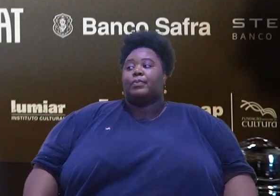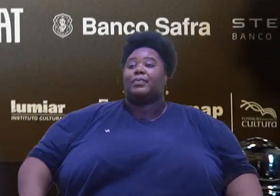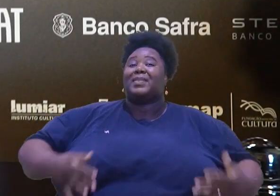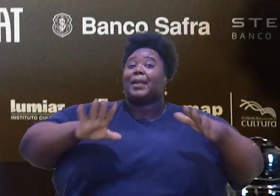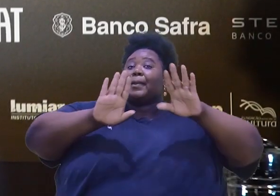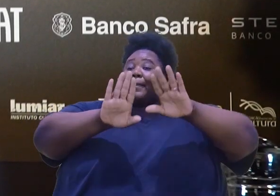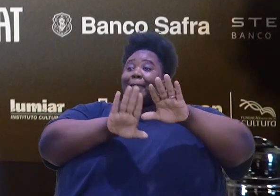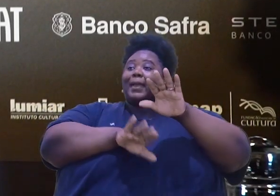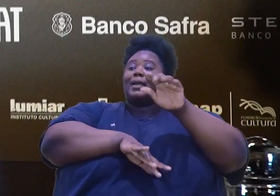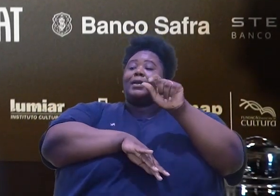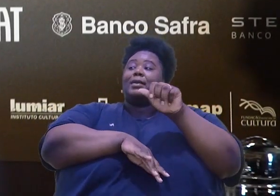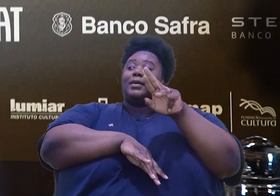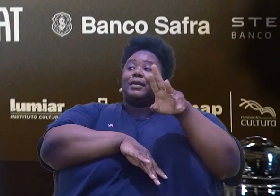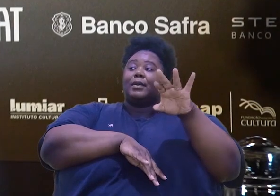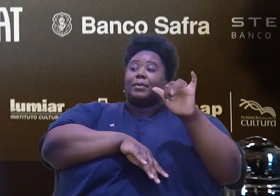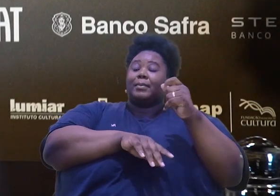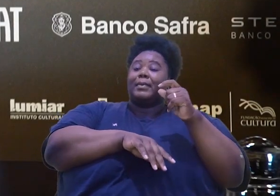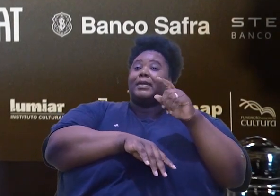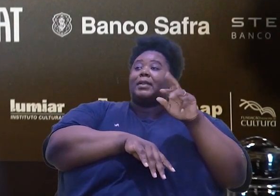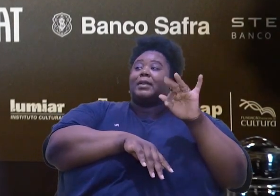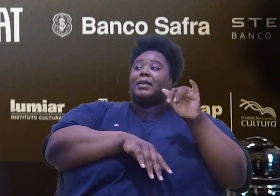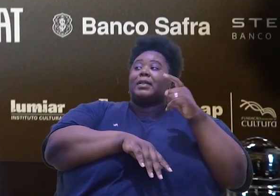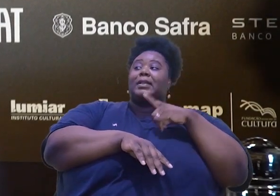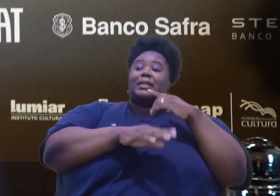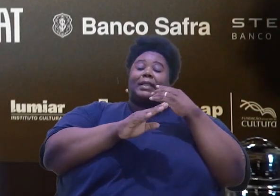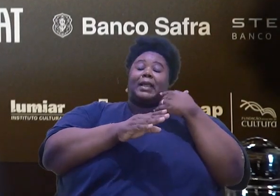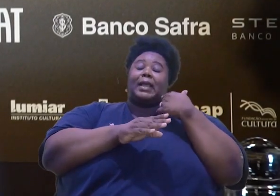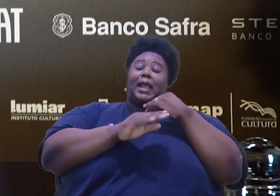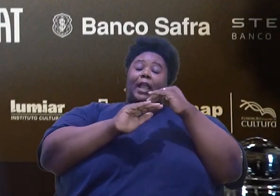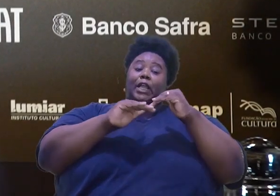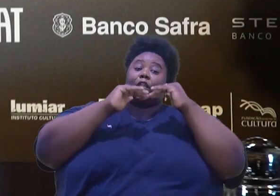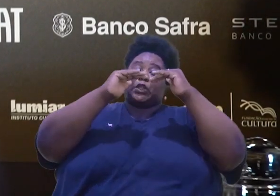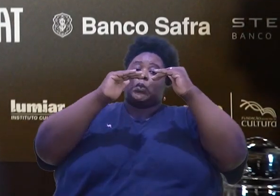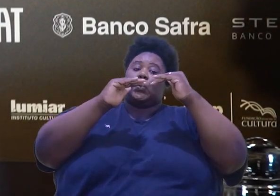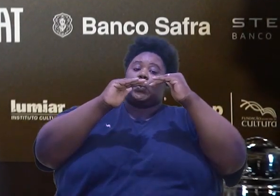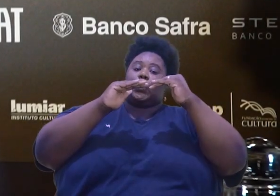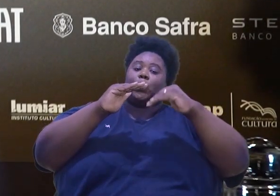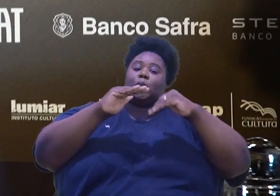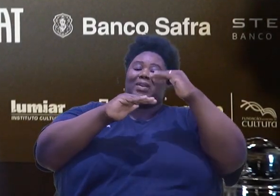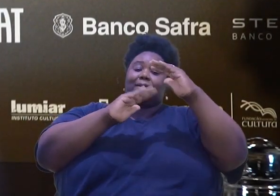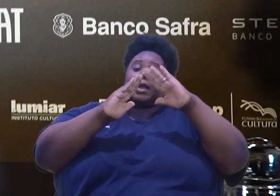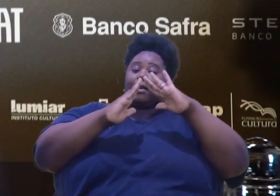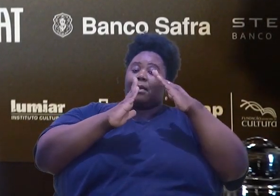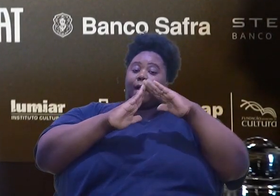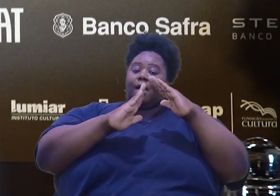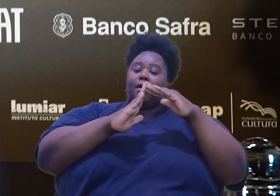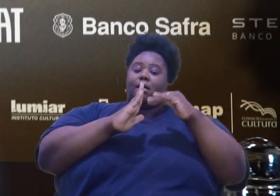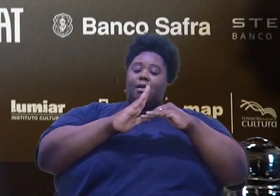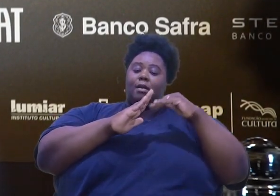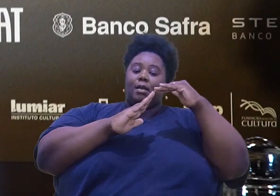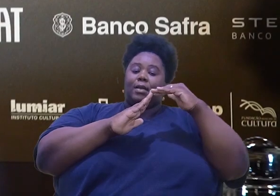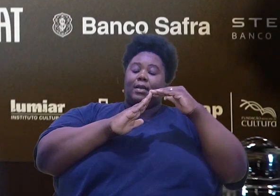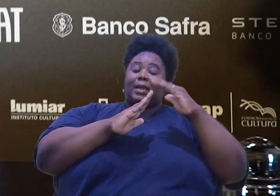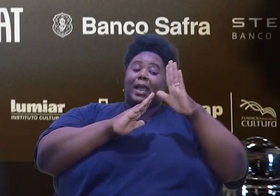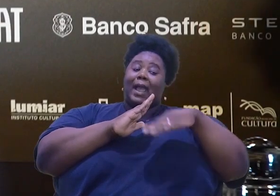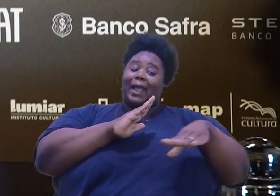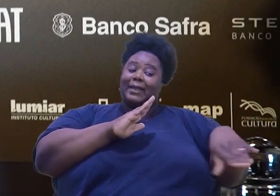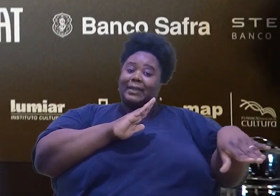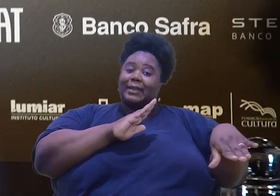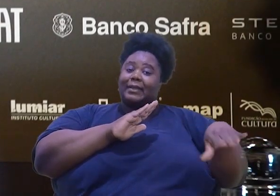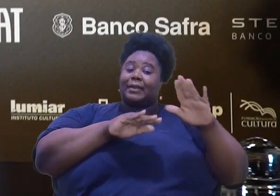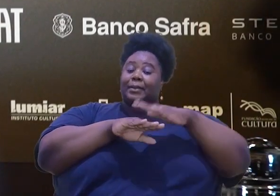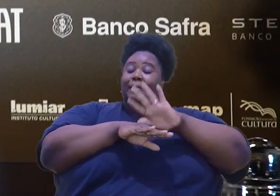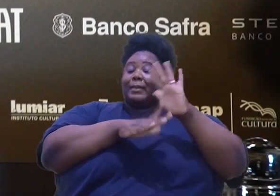Branco é uma construção de 2 andares. E as crianças